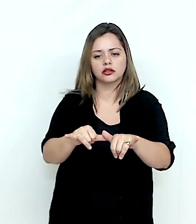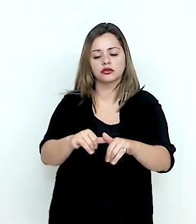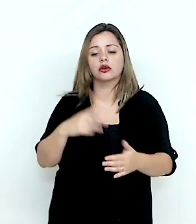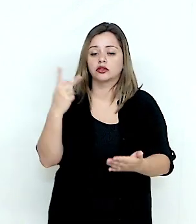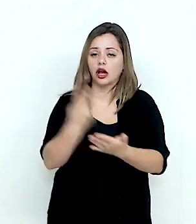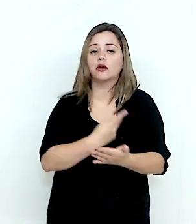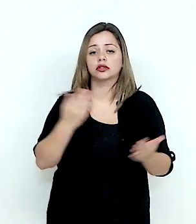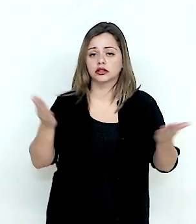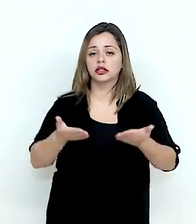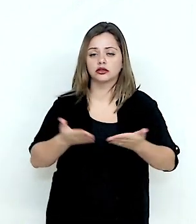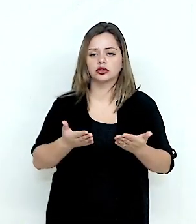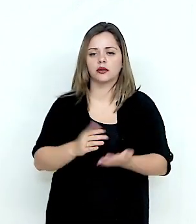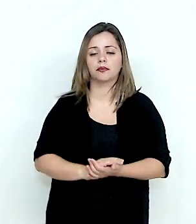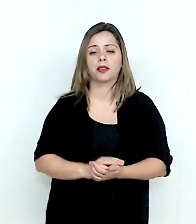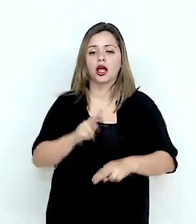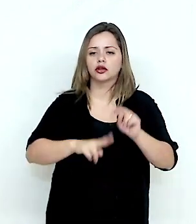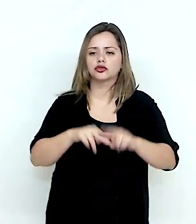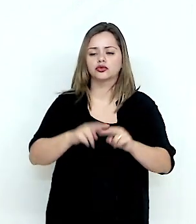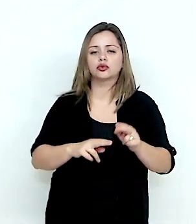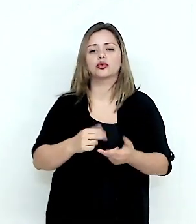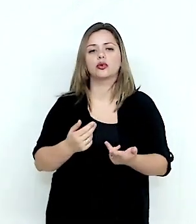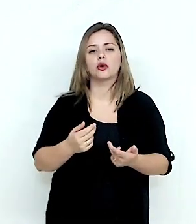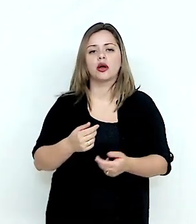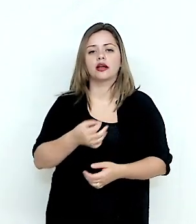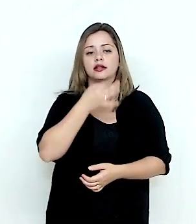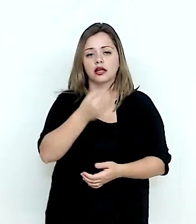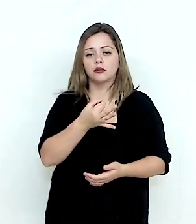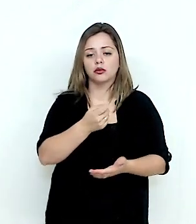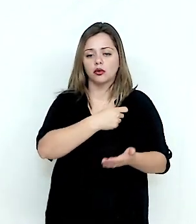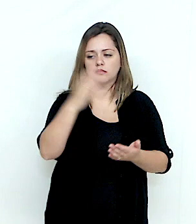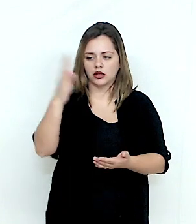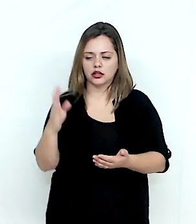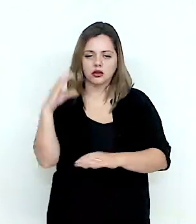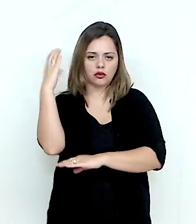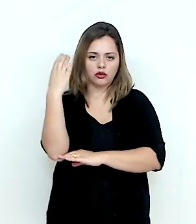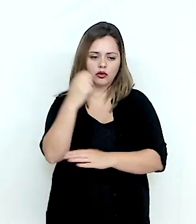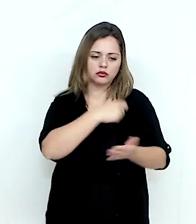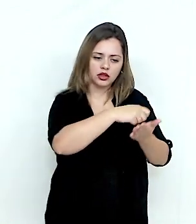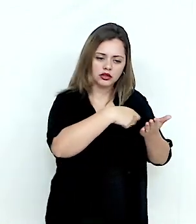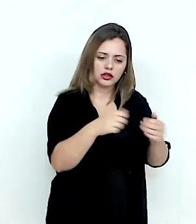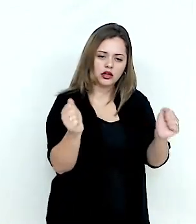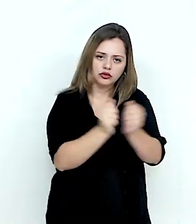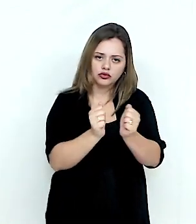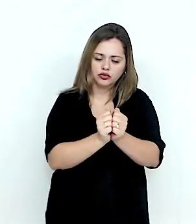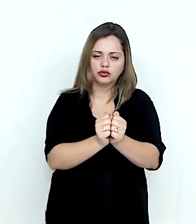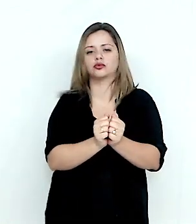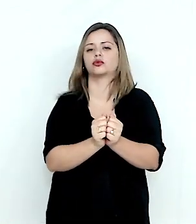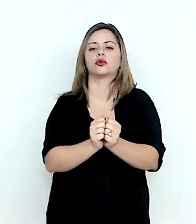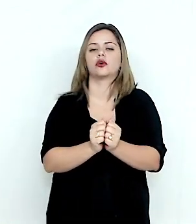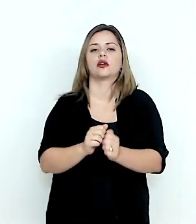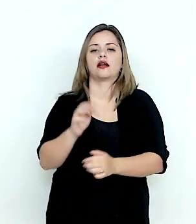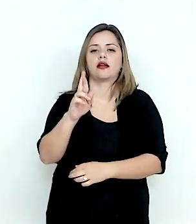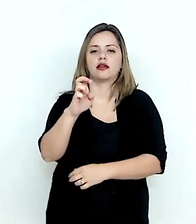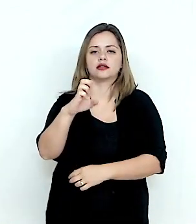acontecendo. Agora, em 6 de julho, Brasil e Colômbia assinaram, por exemplo, a Receita Federal e a DIAN, aqui colombiana,